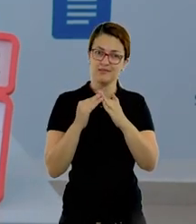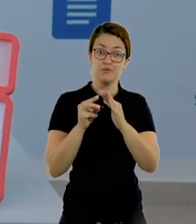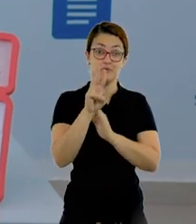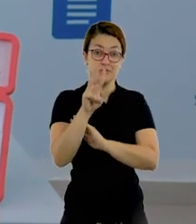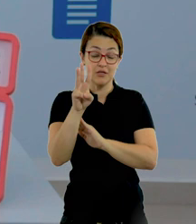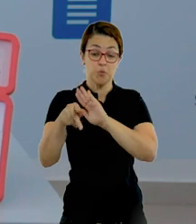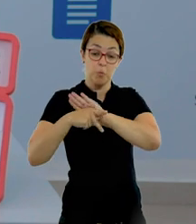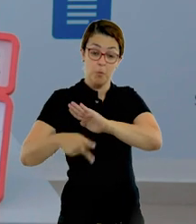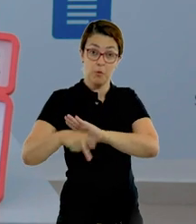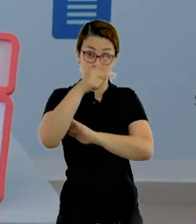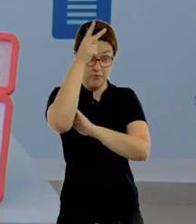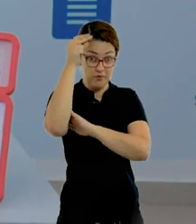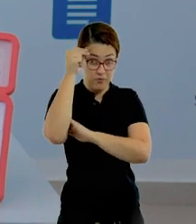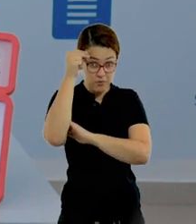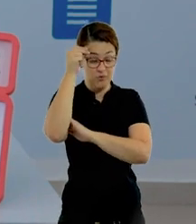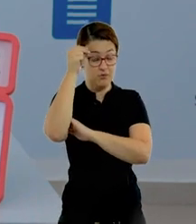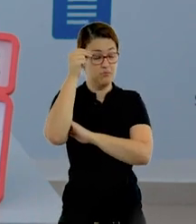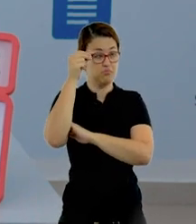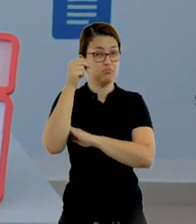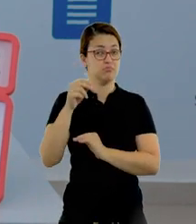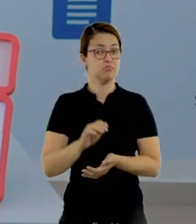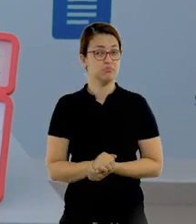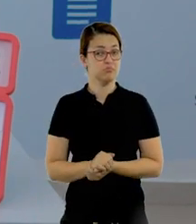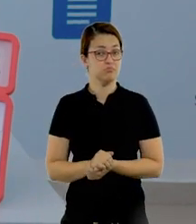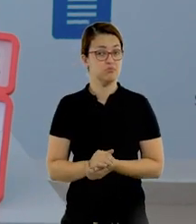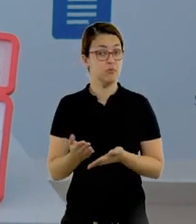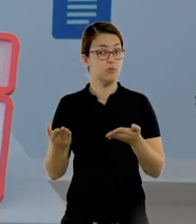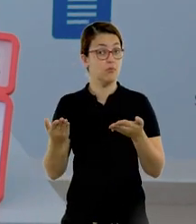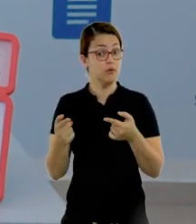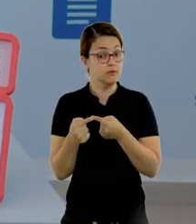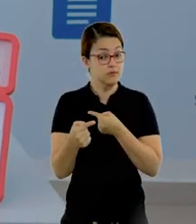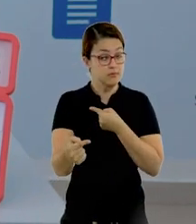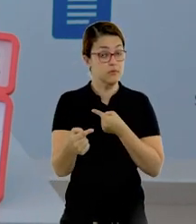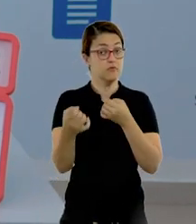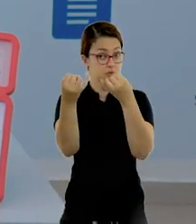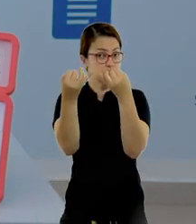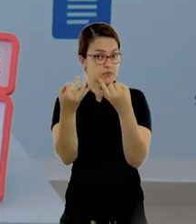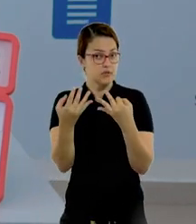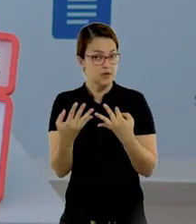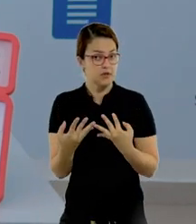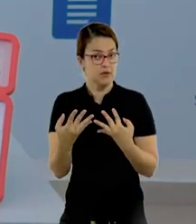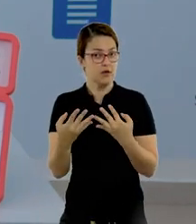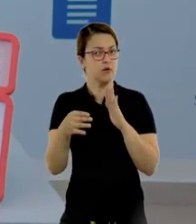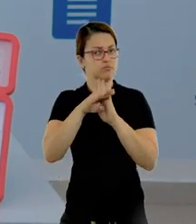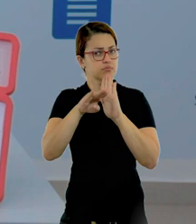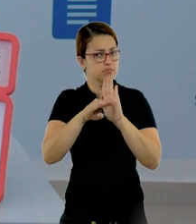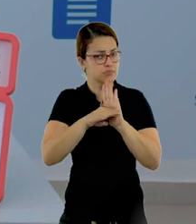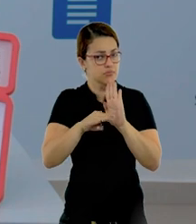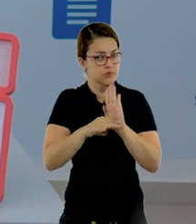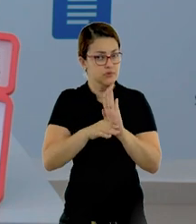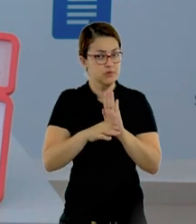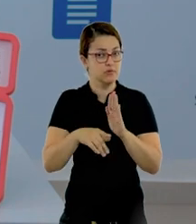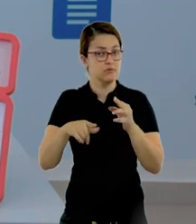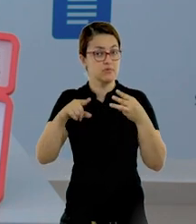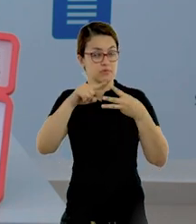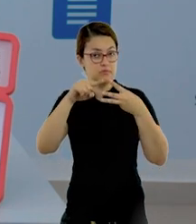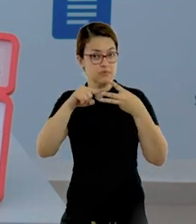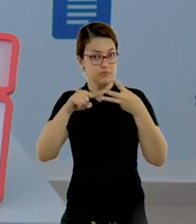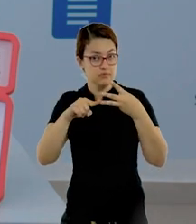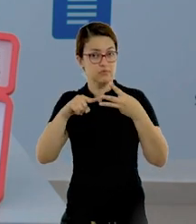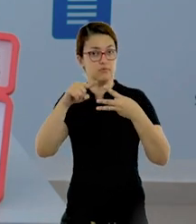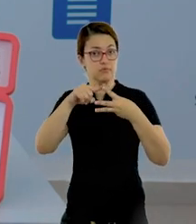bom! Essa semana, observem a rotina semanal que eu vou explicar agora. São três atividades de